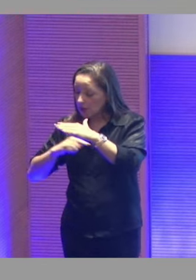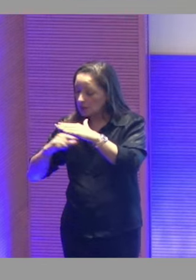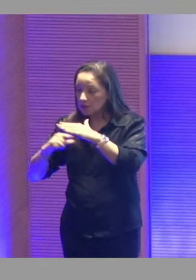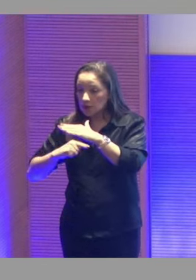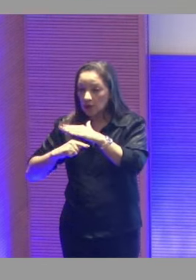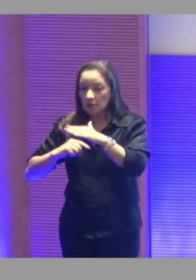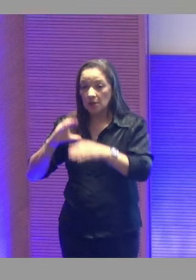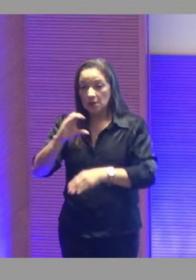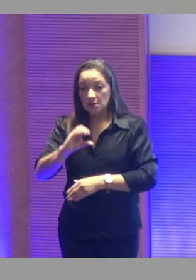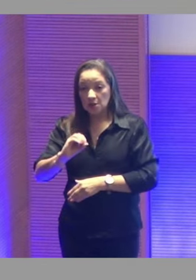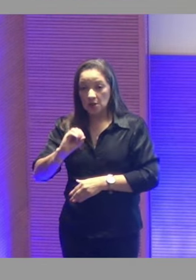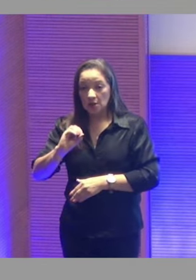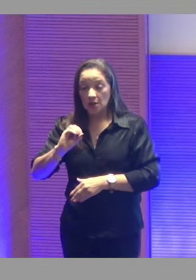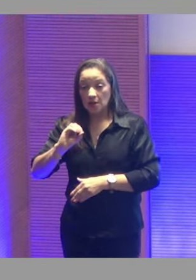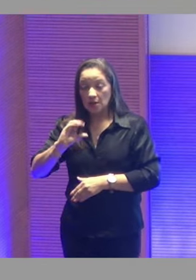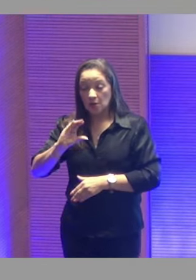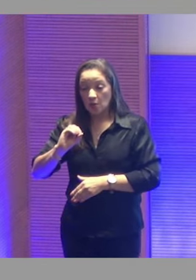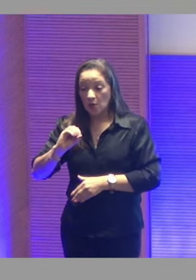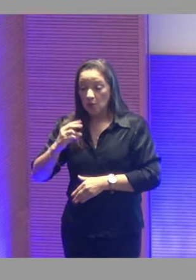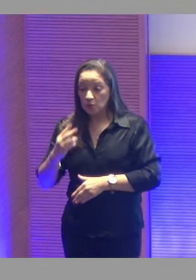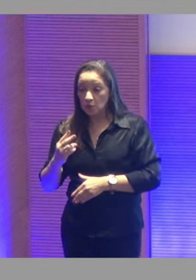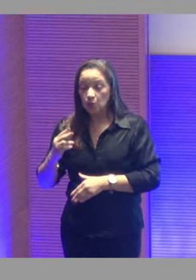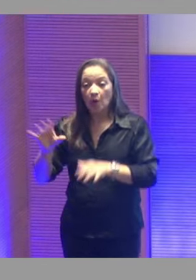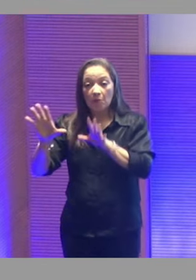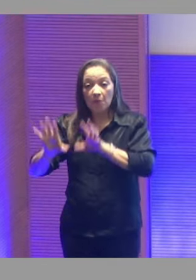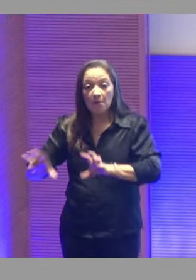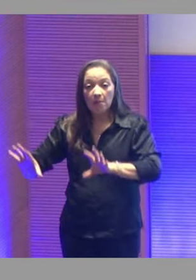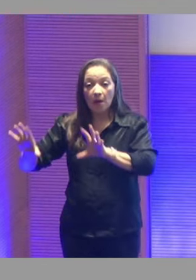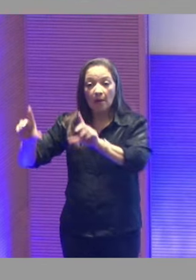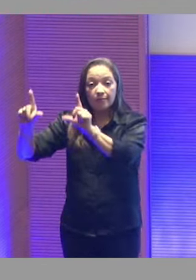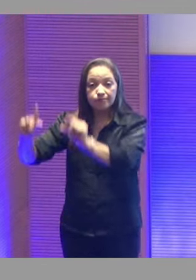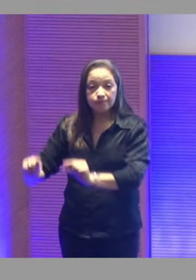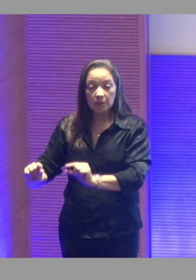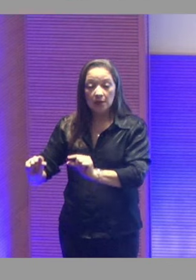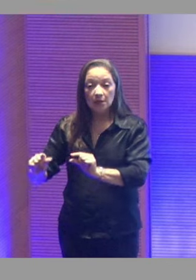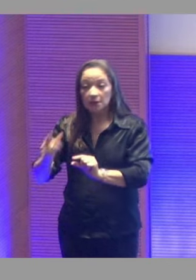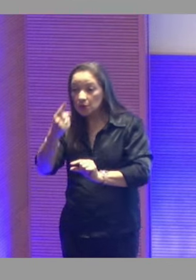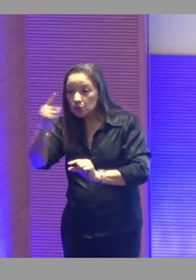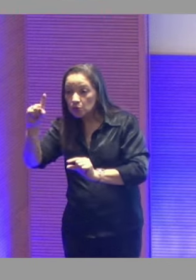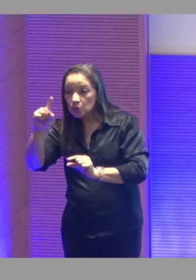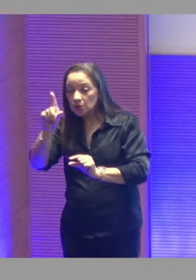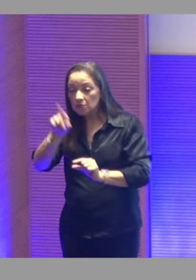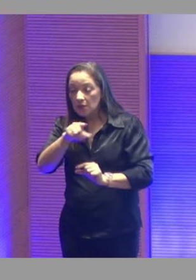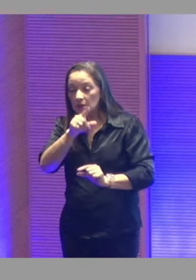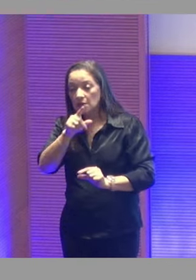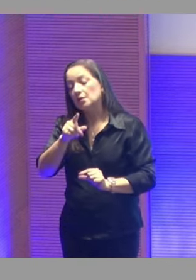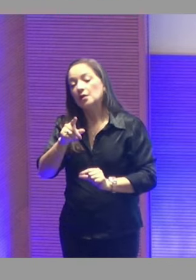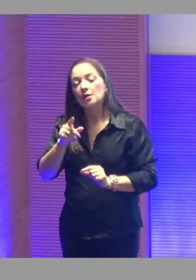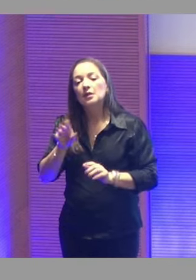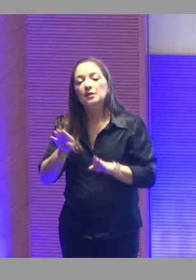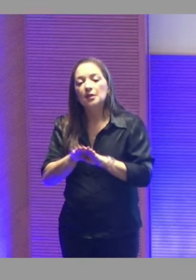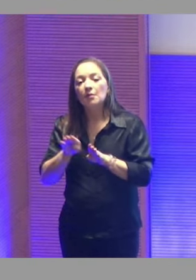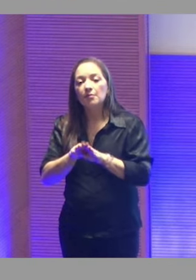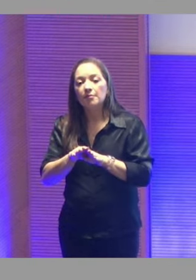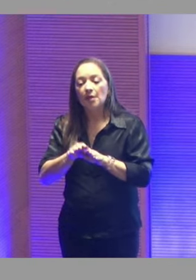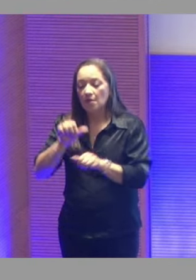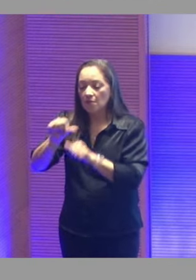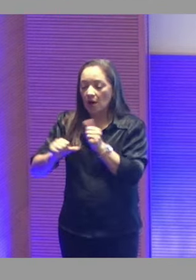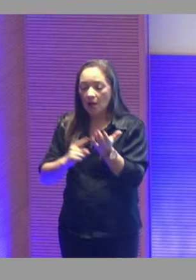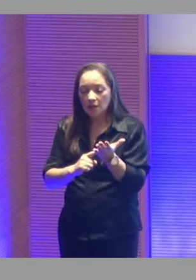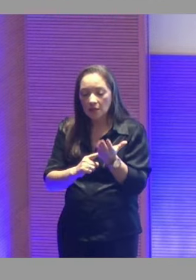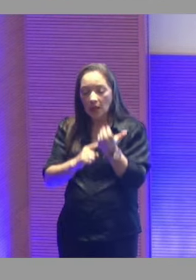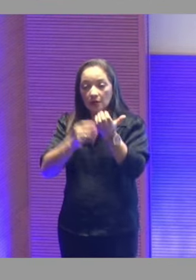descarbonizar aí as suas emissões de escopo dois e nas duas últimas alternativas que a gente tem adoção de novas tecnologias equipamentos e